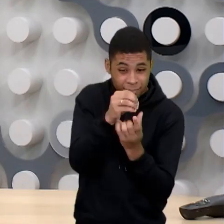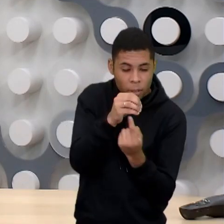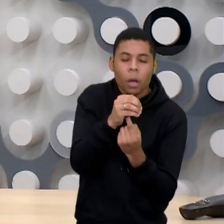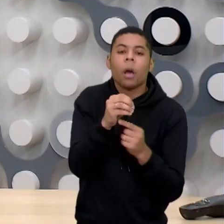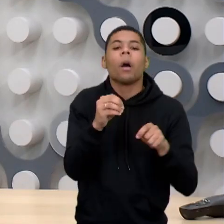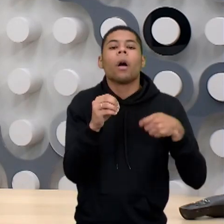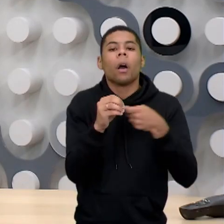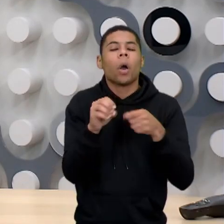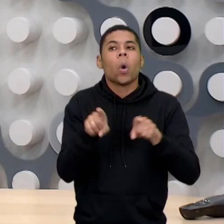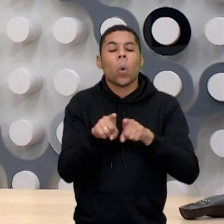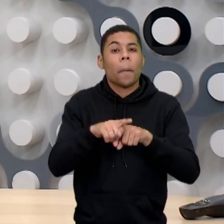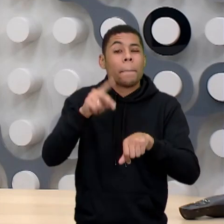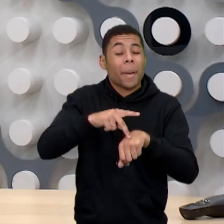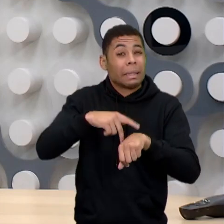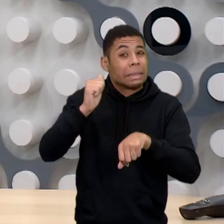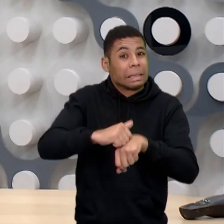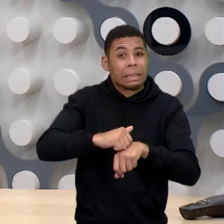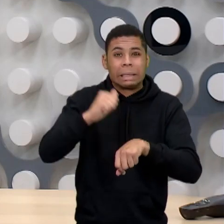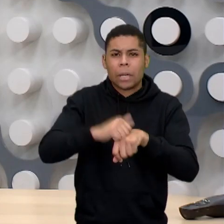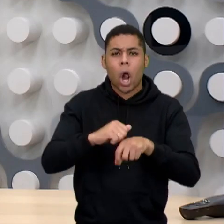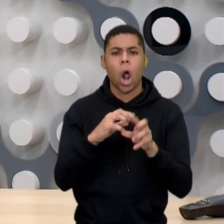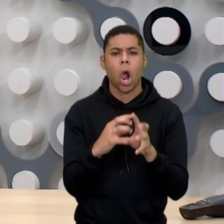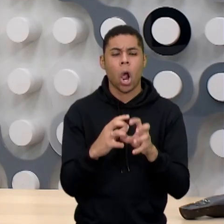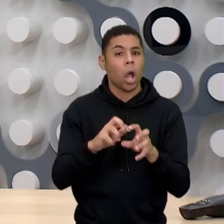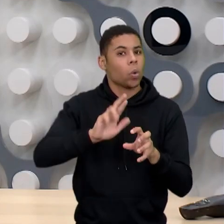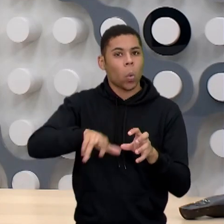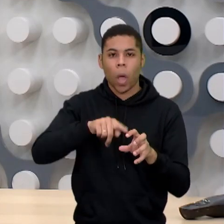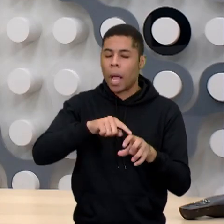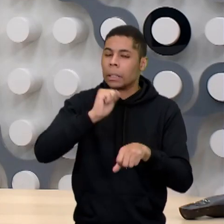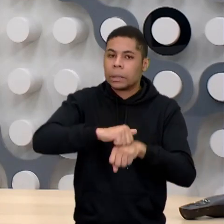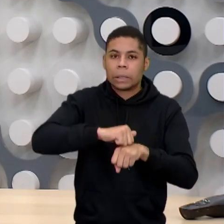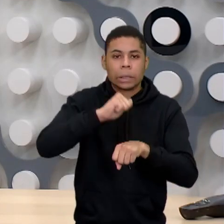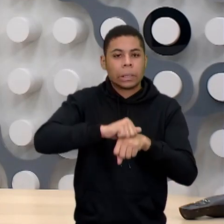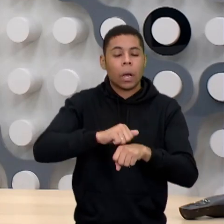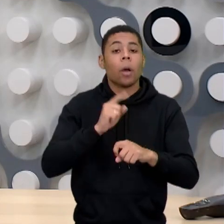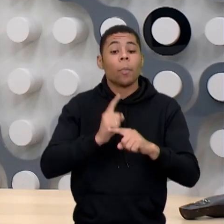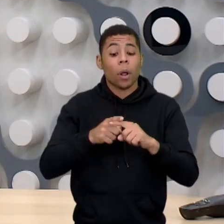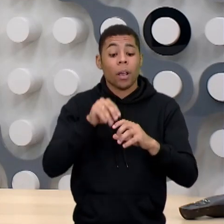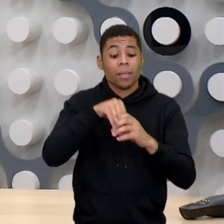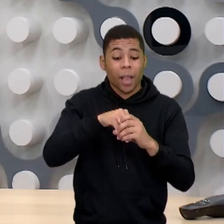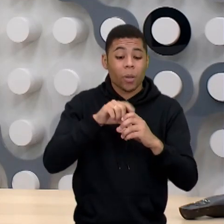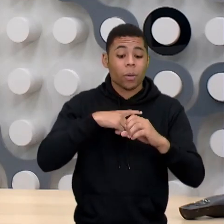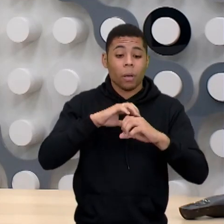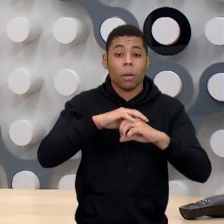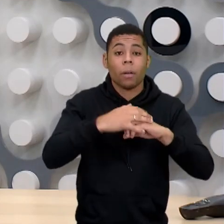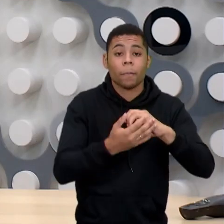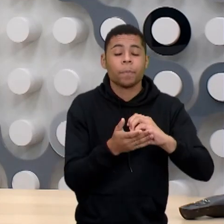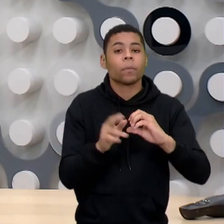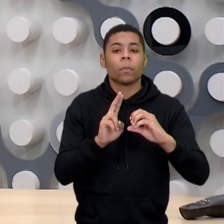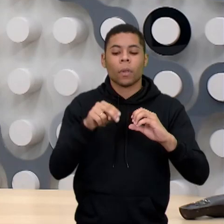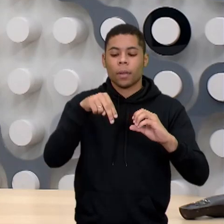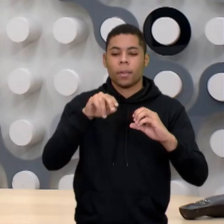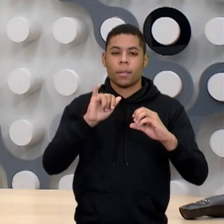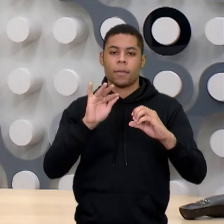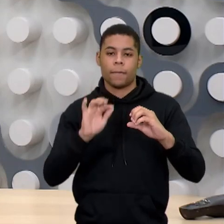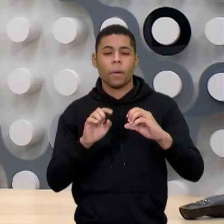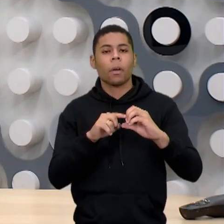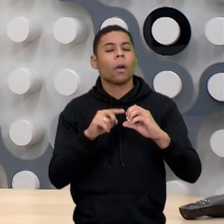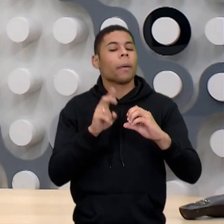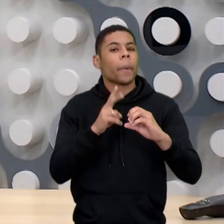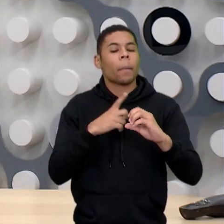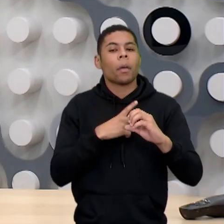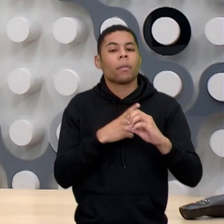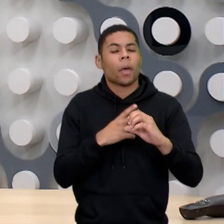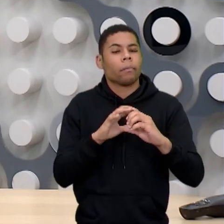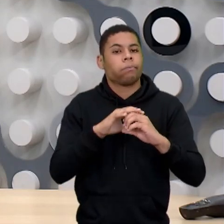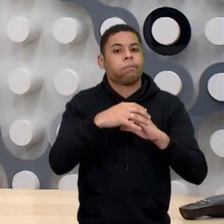como se fosse uma rocha bem sólida, até porque, né, ele tem aí uma camada que nós conhecemos aí como NIF, né? Que é uma grande